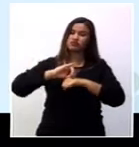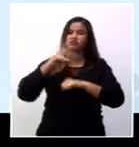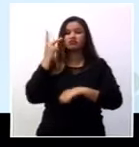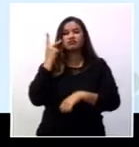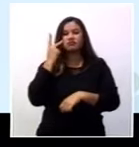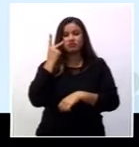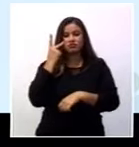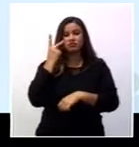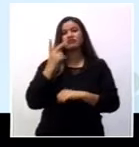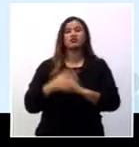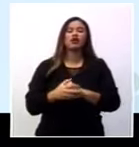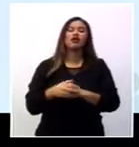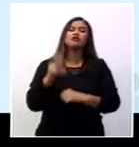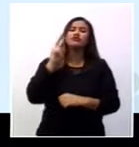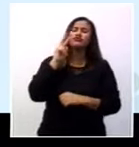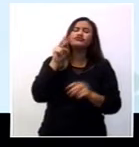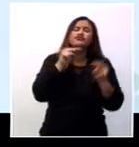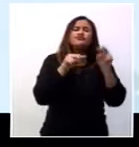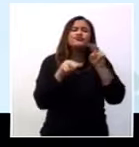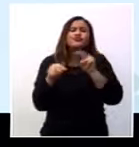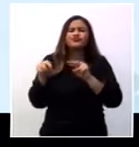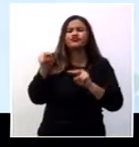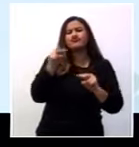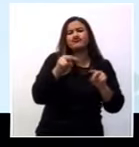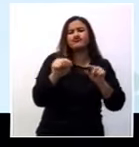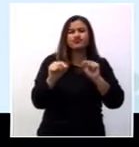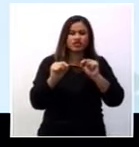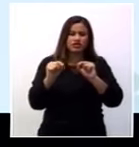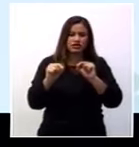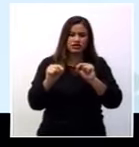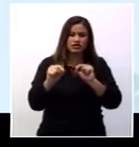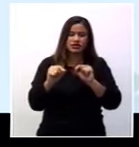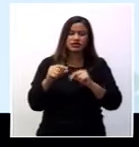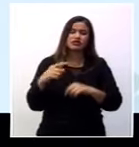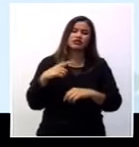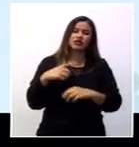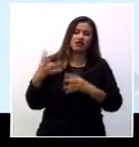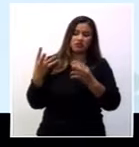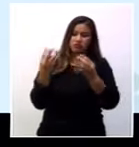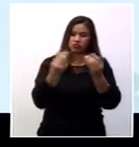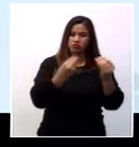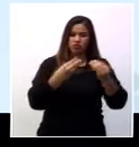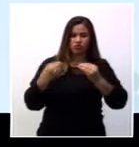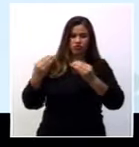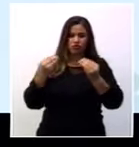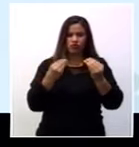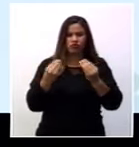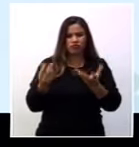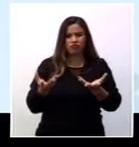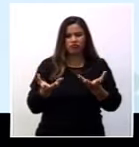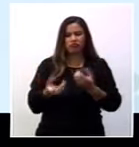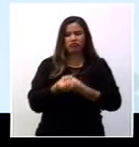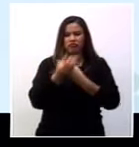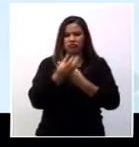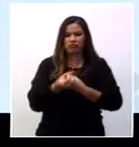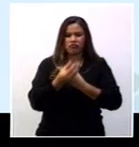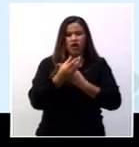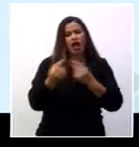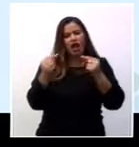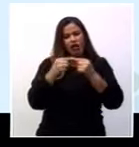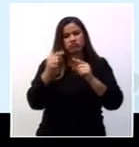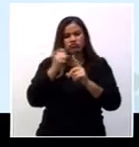pode observar nessa imagem, né? A gente tem muitos elementos, né?